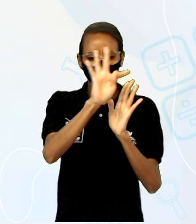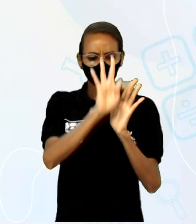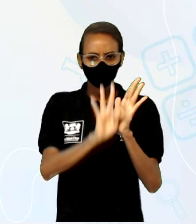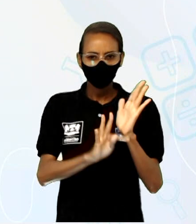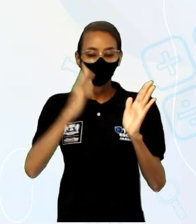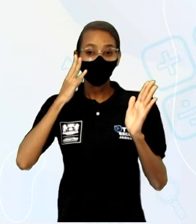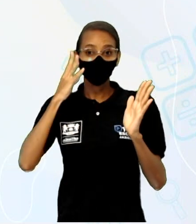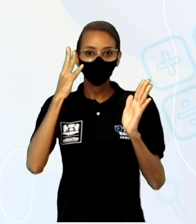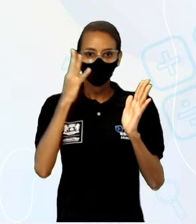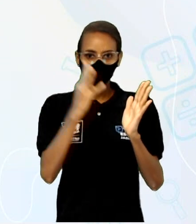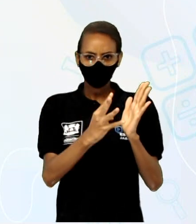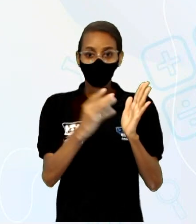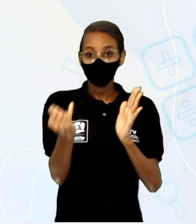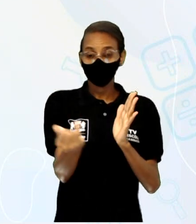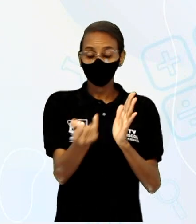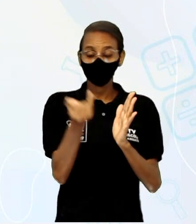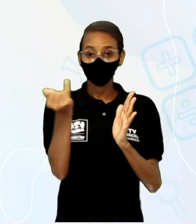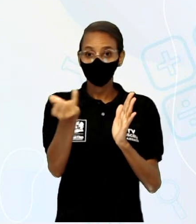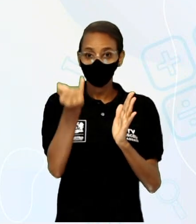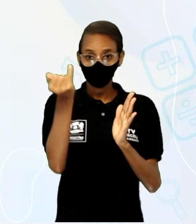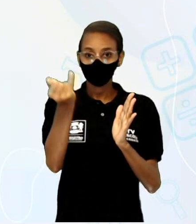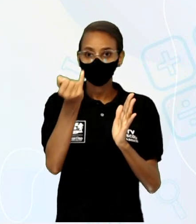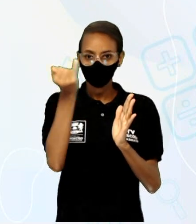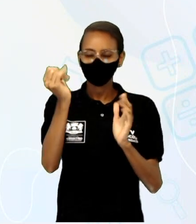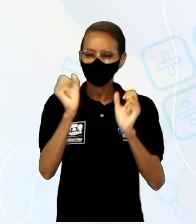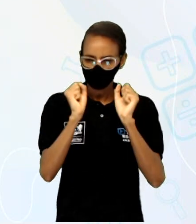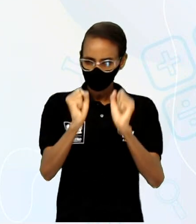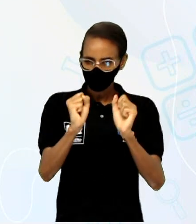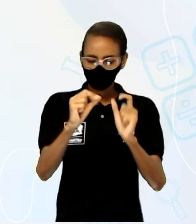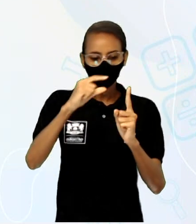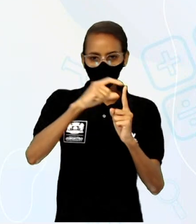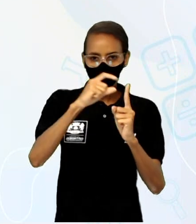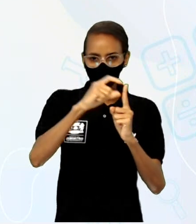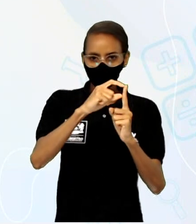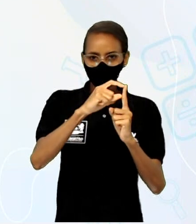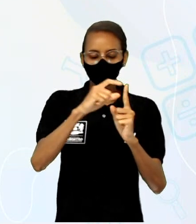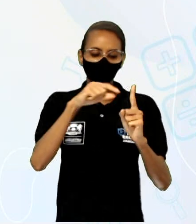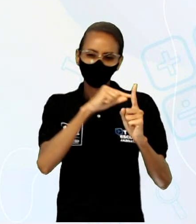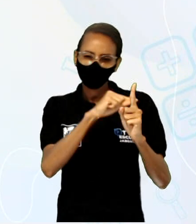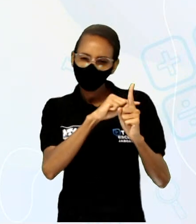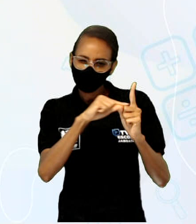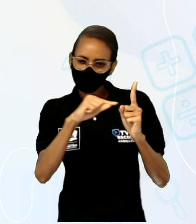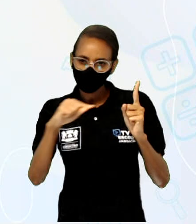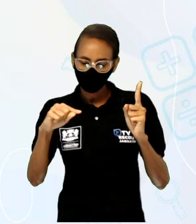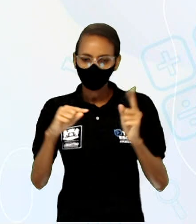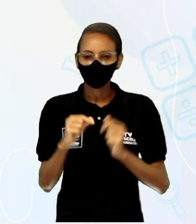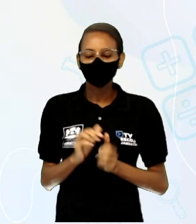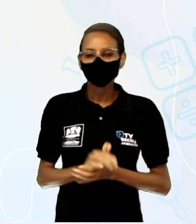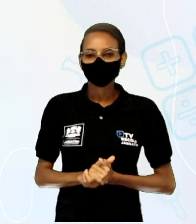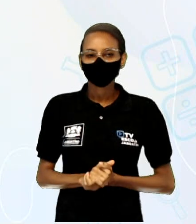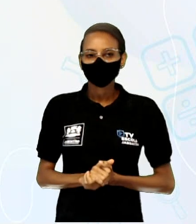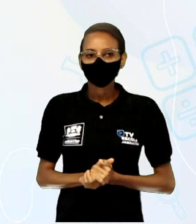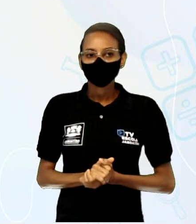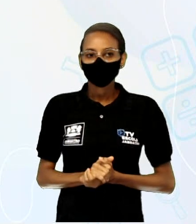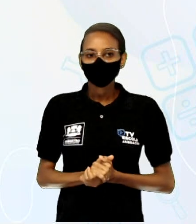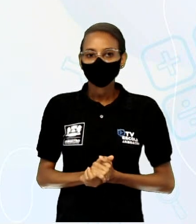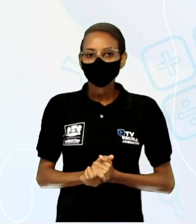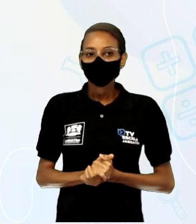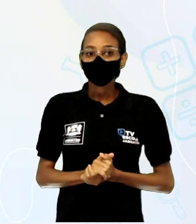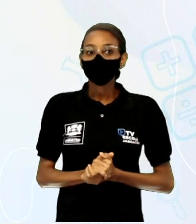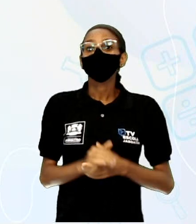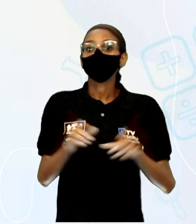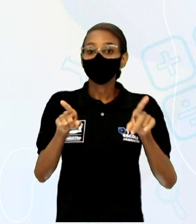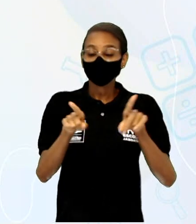a atenção para que seja utilizado na resolução do problema. Depois, nós